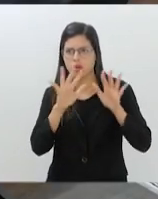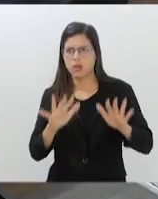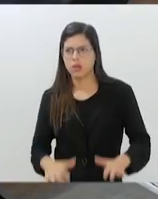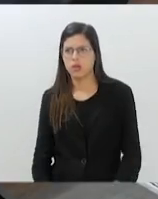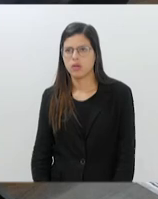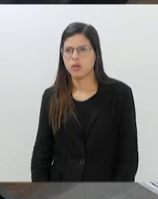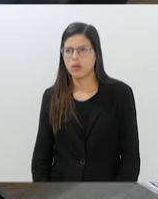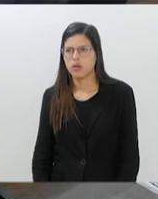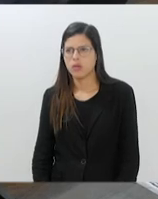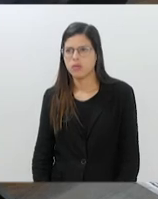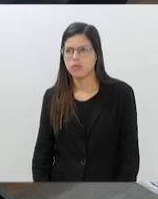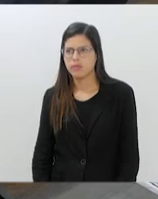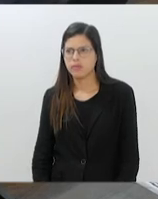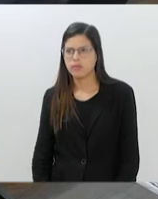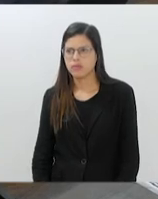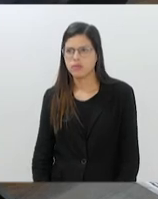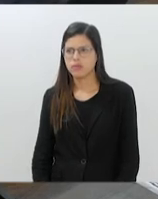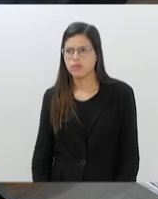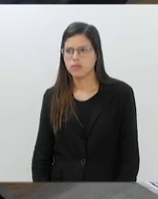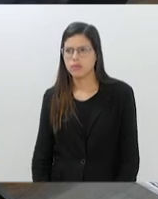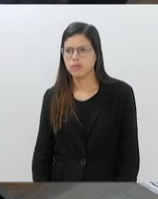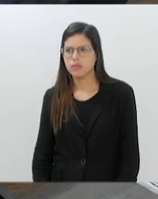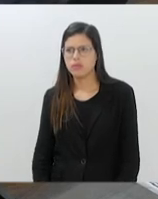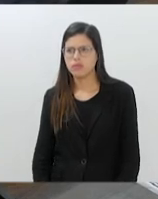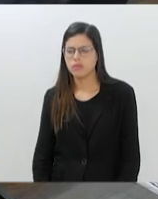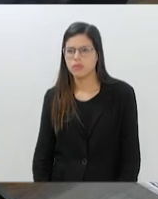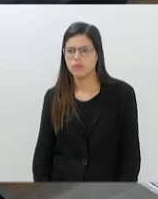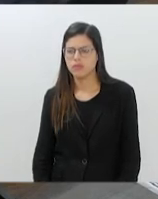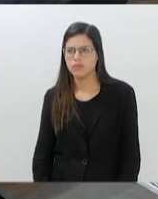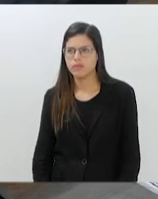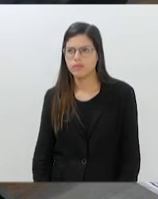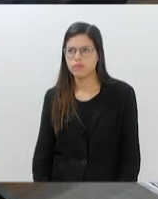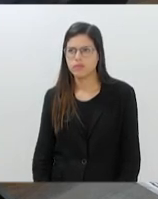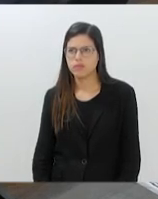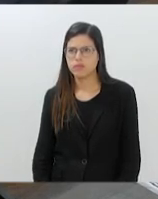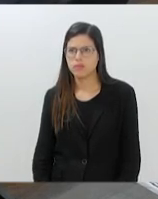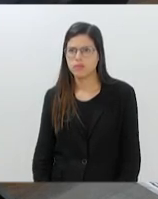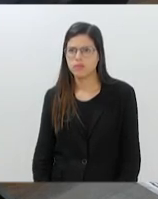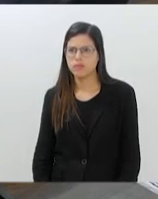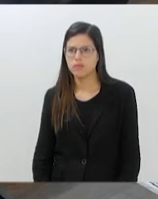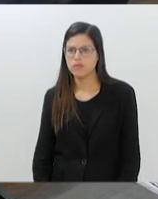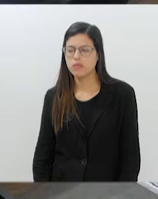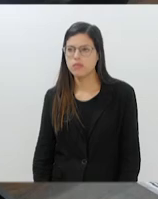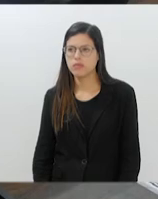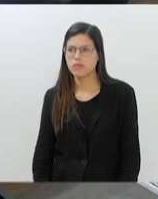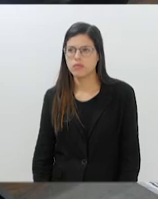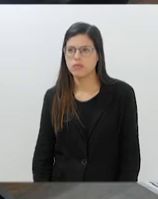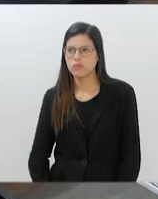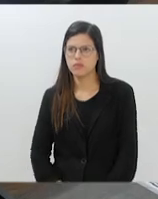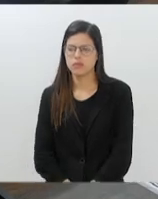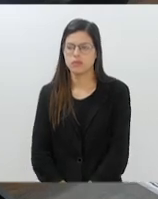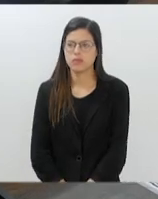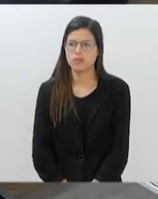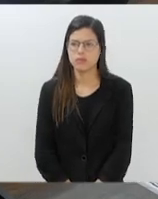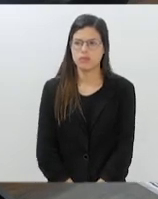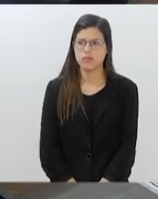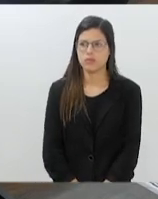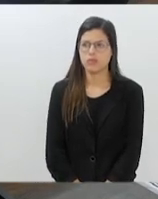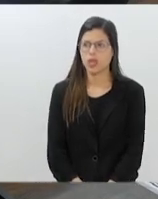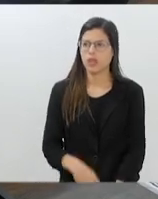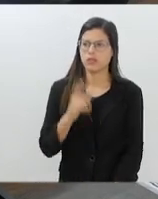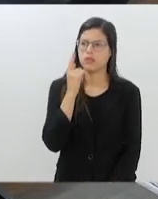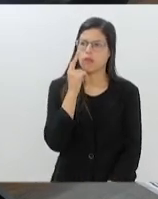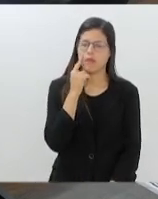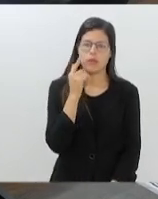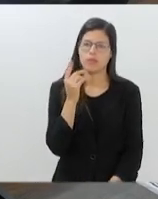posso juntar em 24 horas excelência assim desejar defesa junta em 24 a gente vai ver no sei agora ela disse que tá aberto